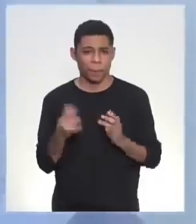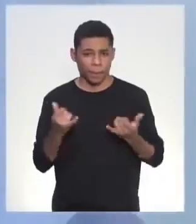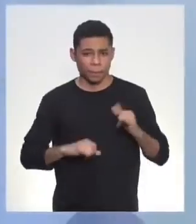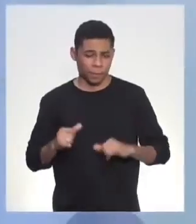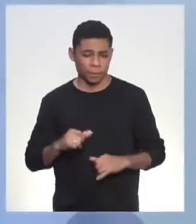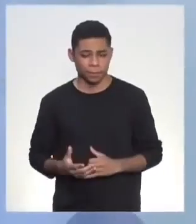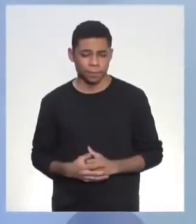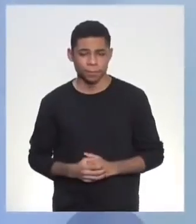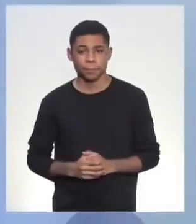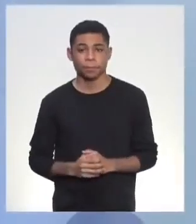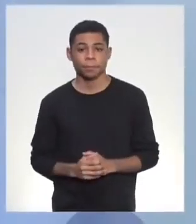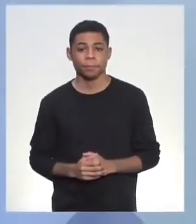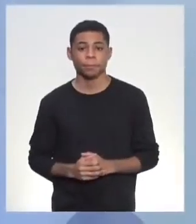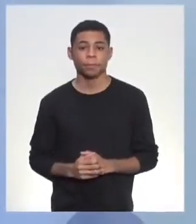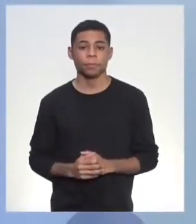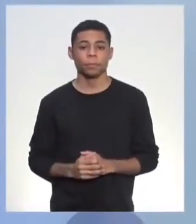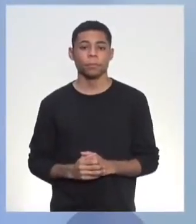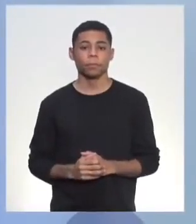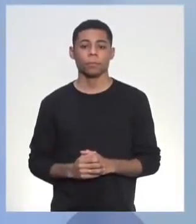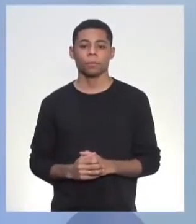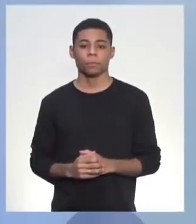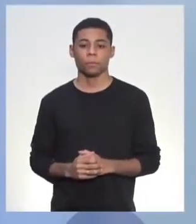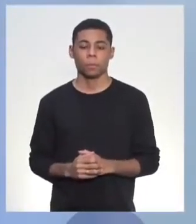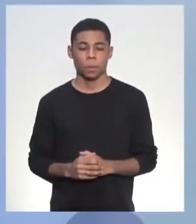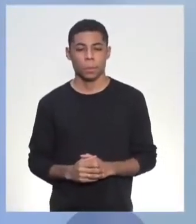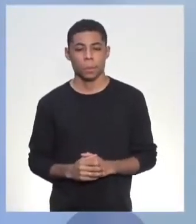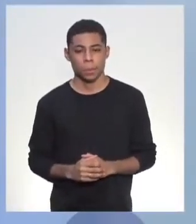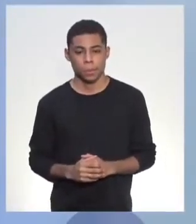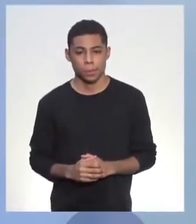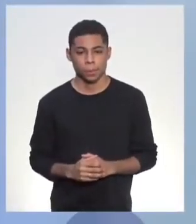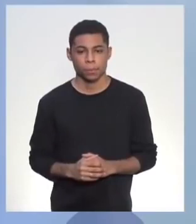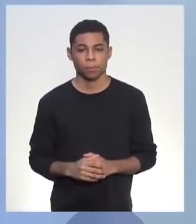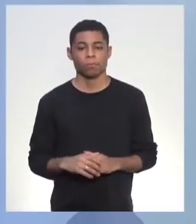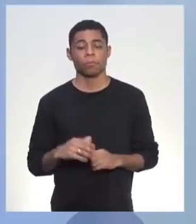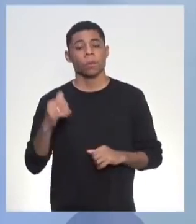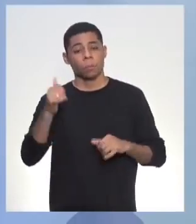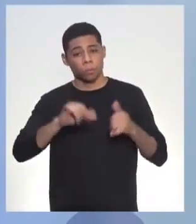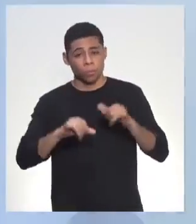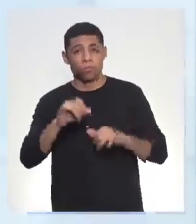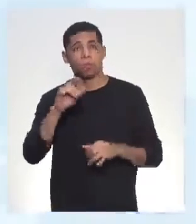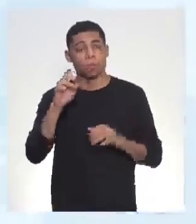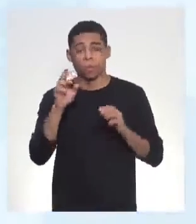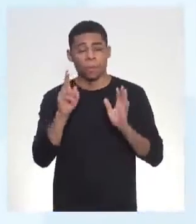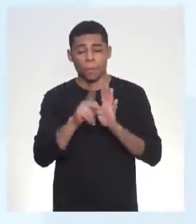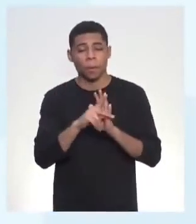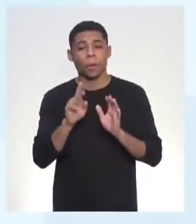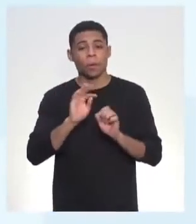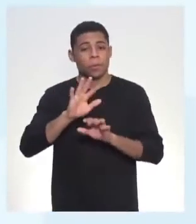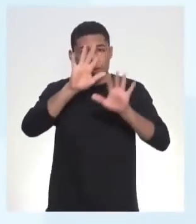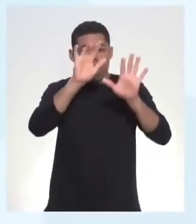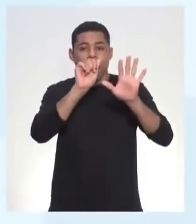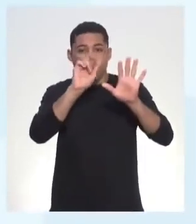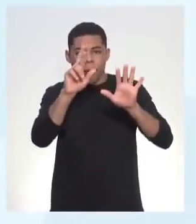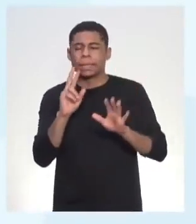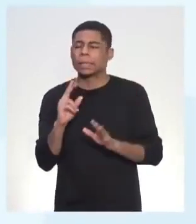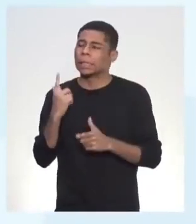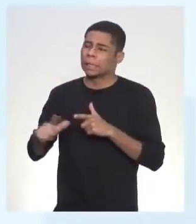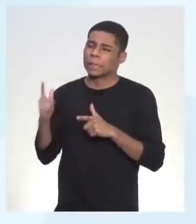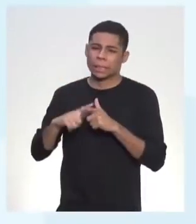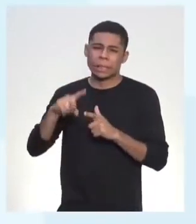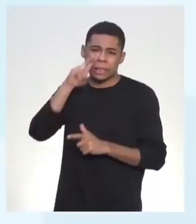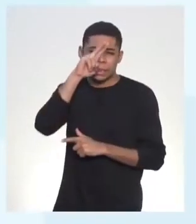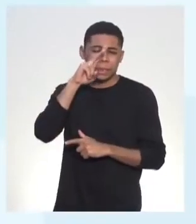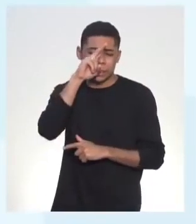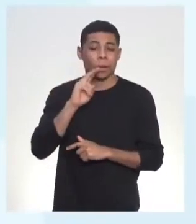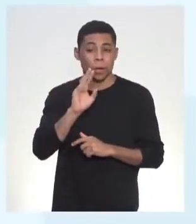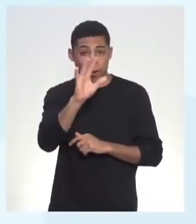substâncias químicas do ambiente poluindo. A poluição atmosférica é um dos grandes problemas ecológicos atuais. Gente,